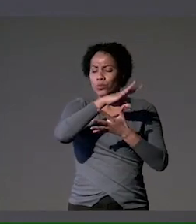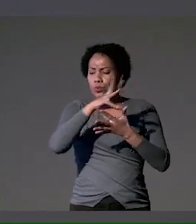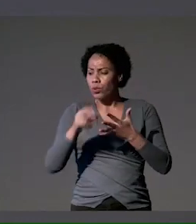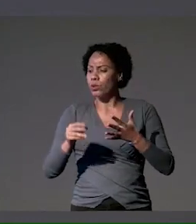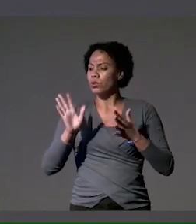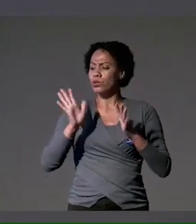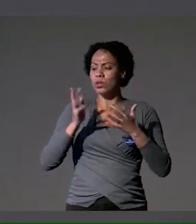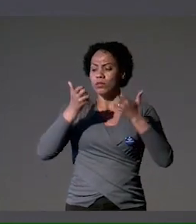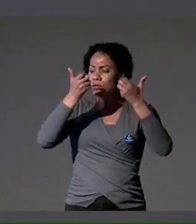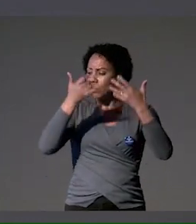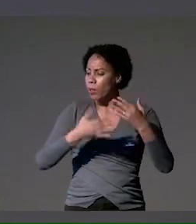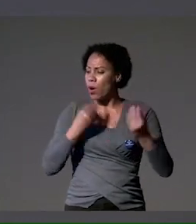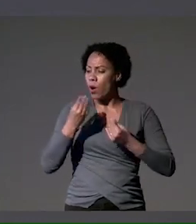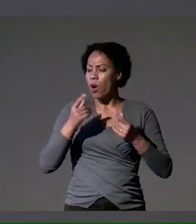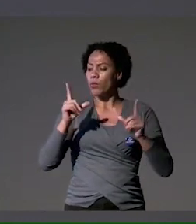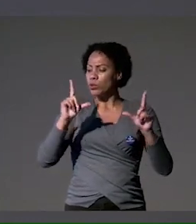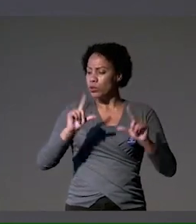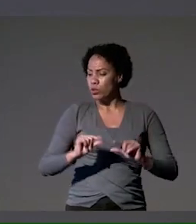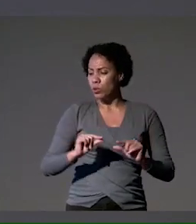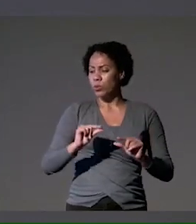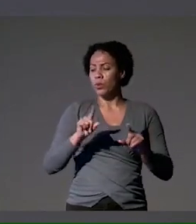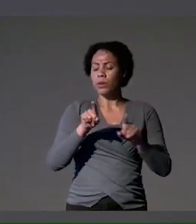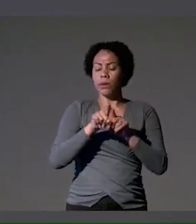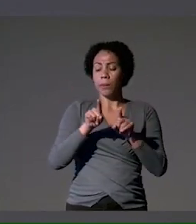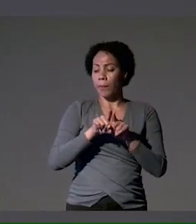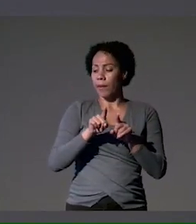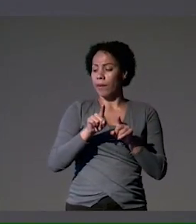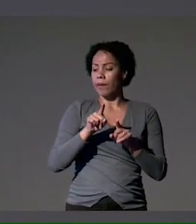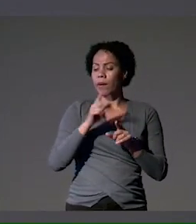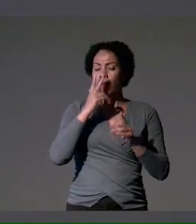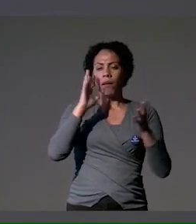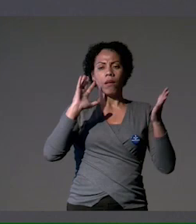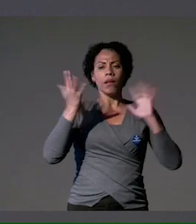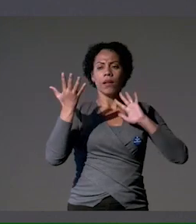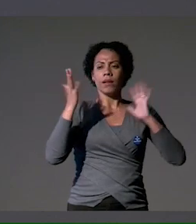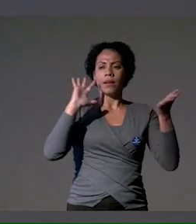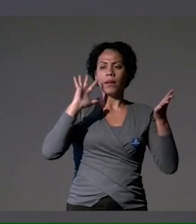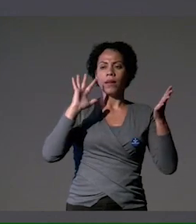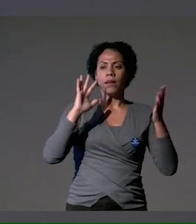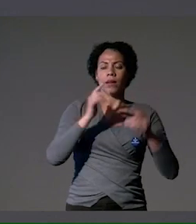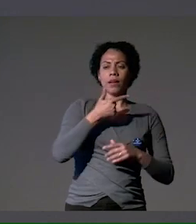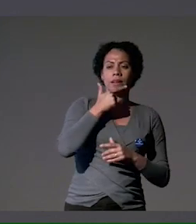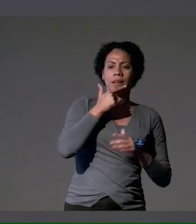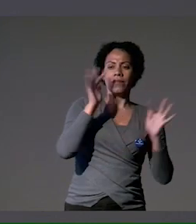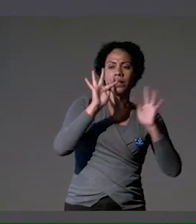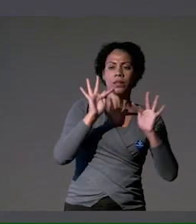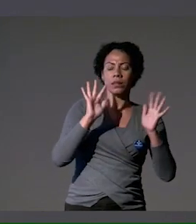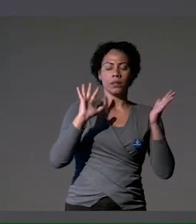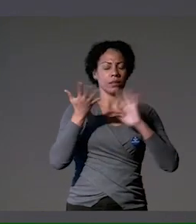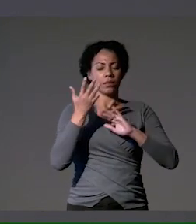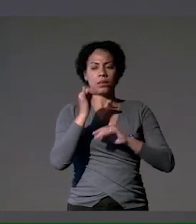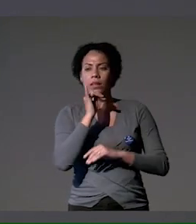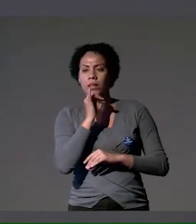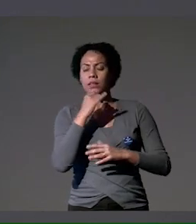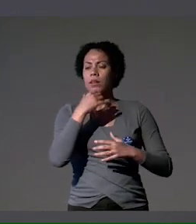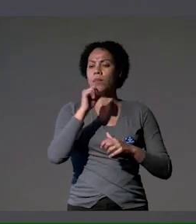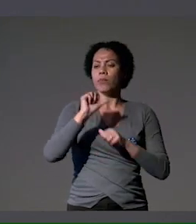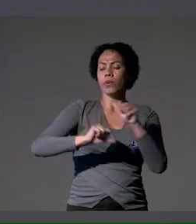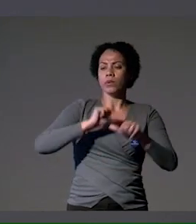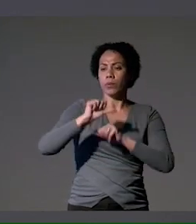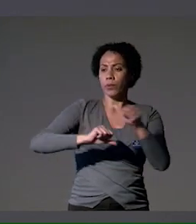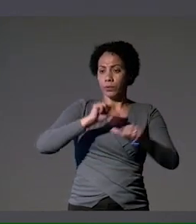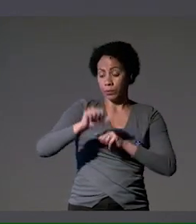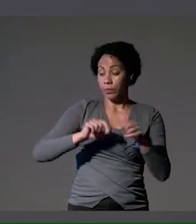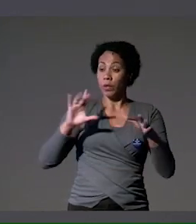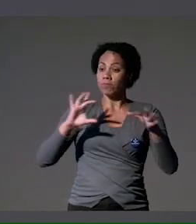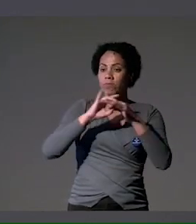relacionadas à redução de sono. Flutuações de humor. E essa é uma das coisas muito curiosas quando você vai estudar sono, porque enquanto a gente não